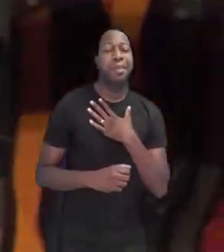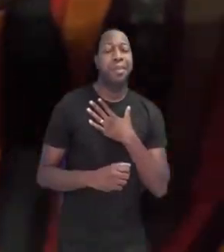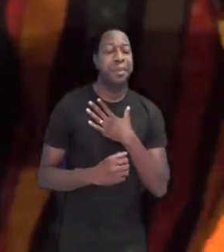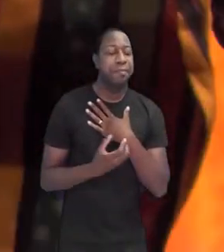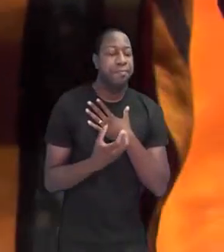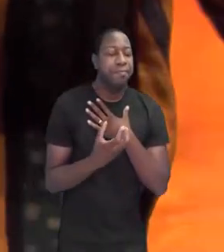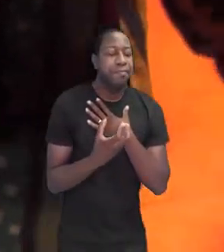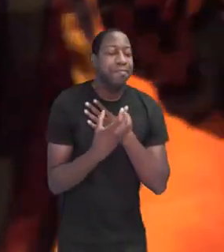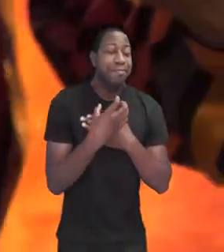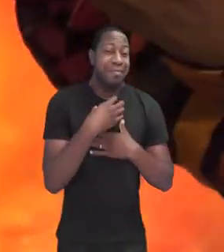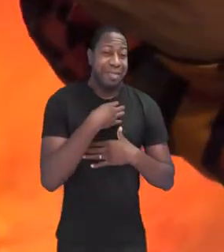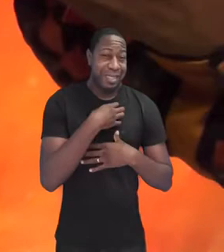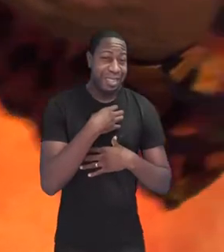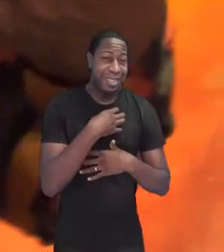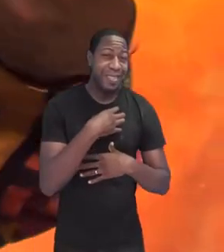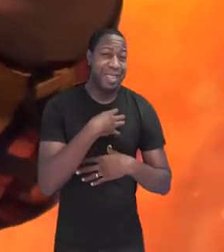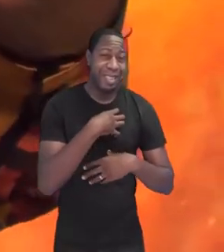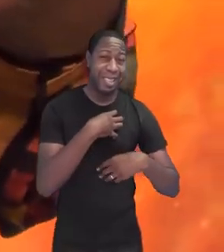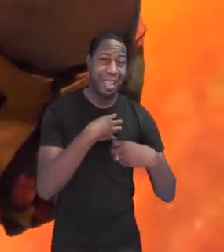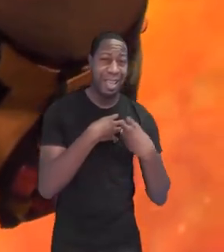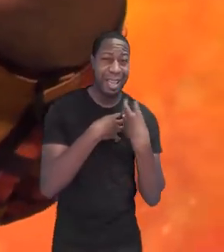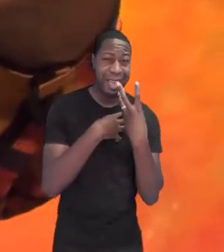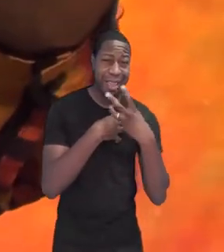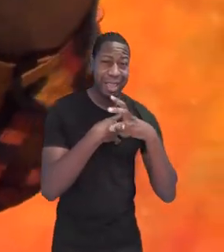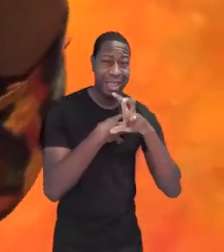Eu sou 300, sou